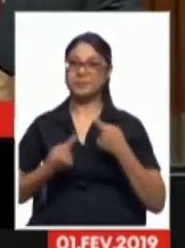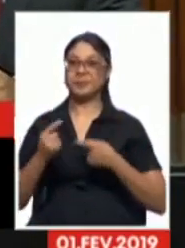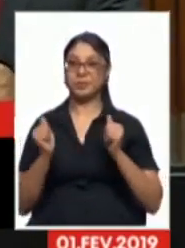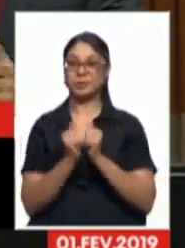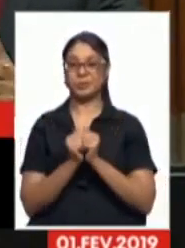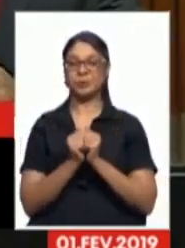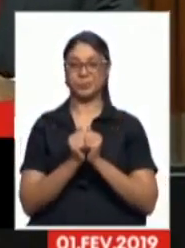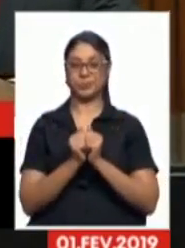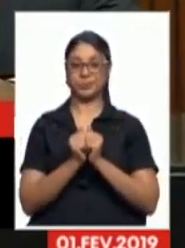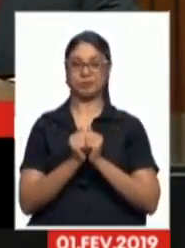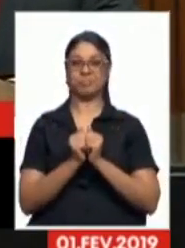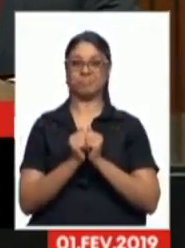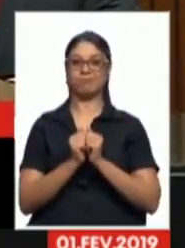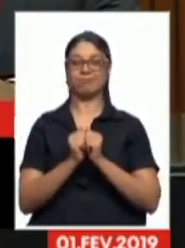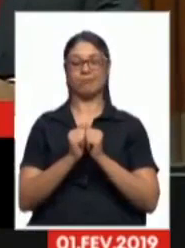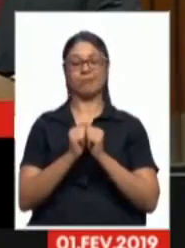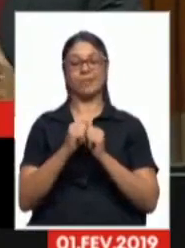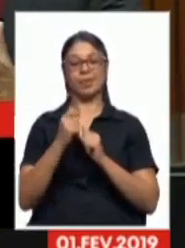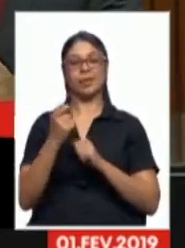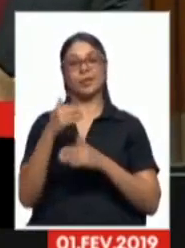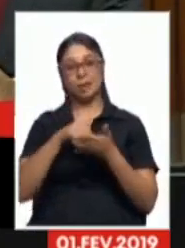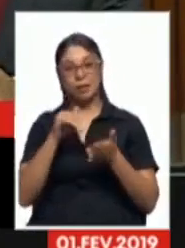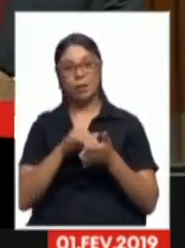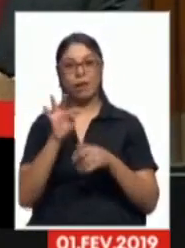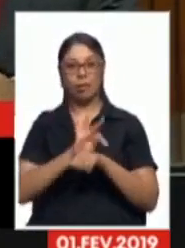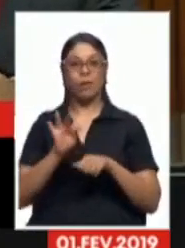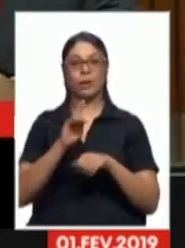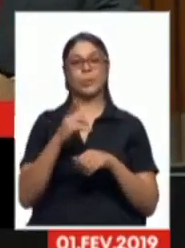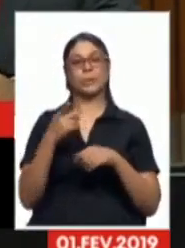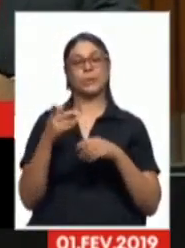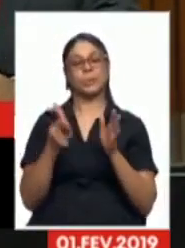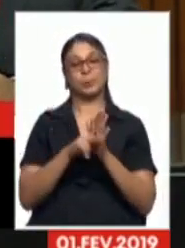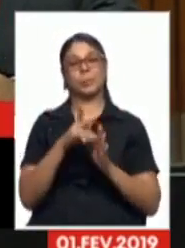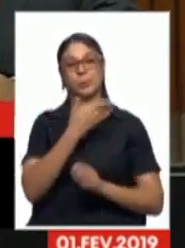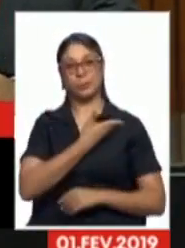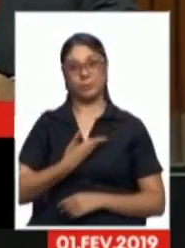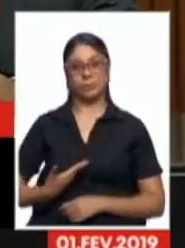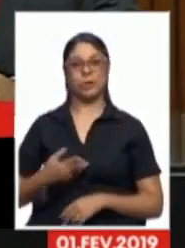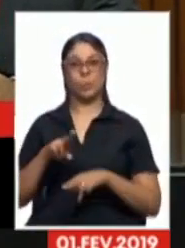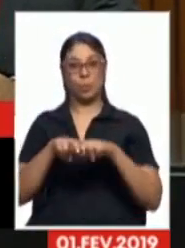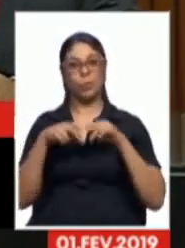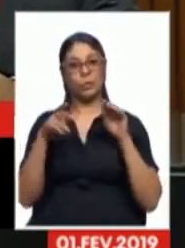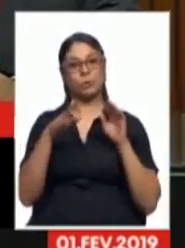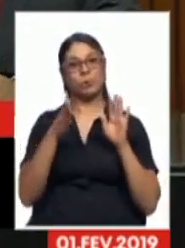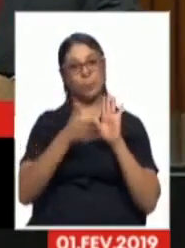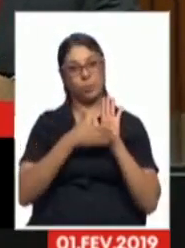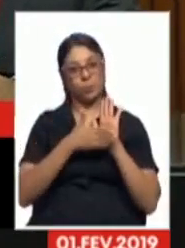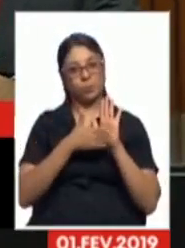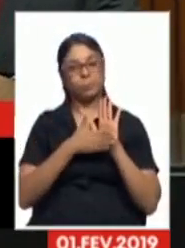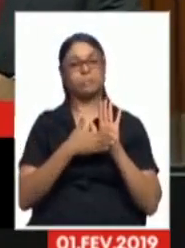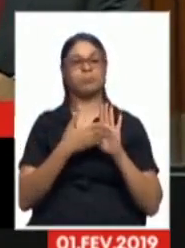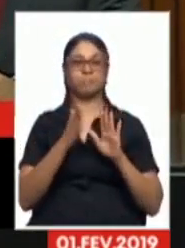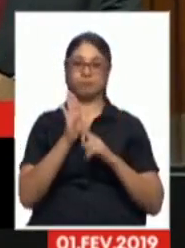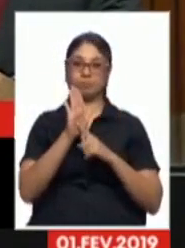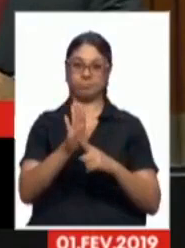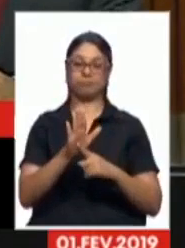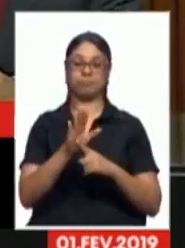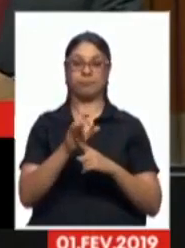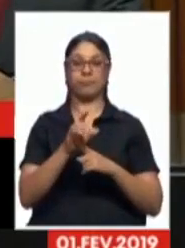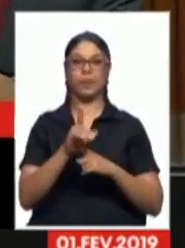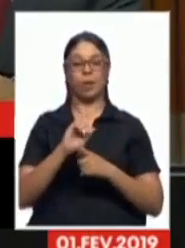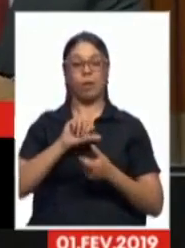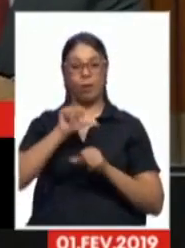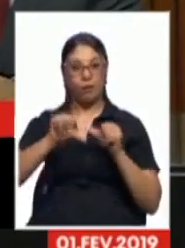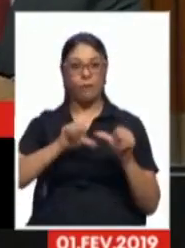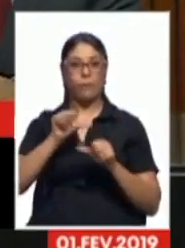do governo, com secretários do governo, em torno das propostas que vierem a ser encaminhadas para cá. A reforma da Previdência é uma das